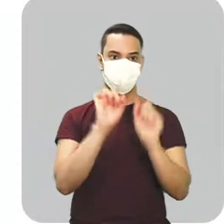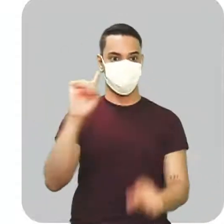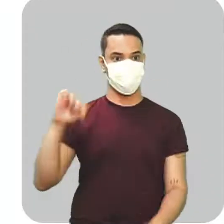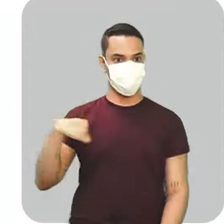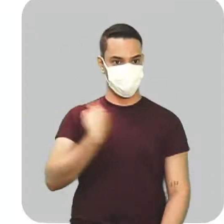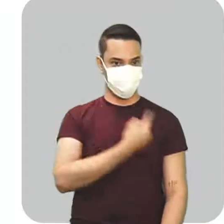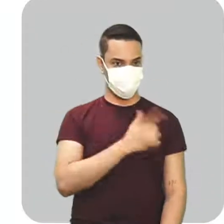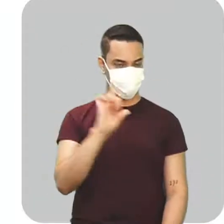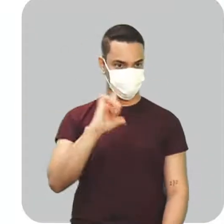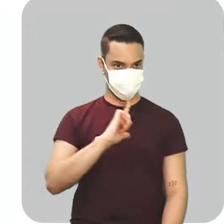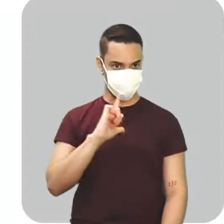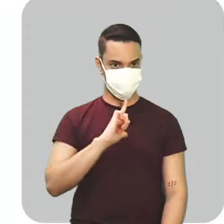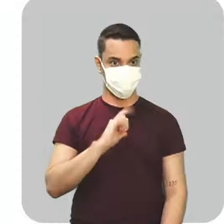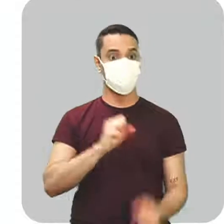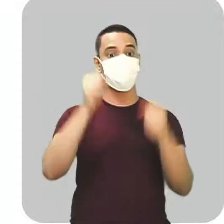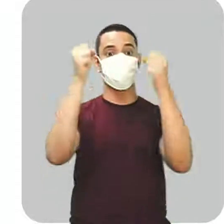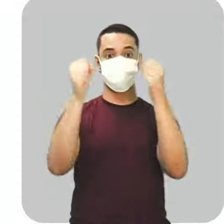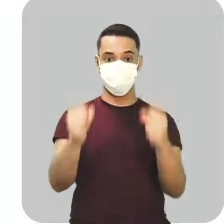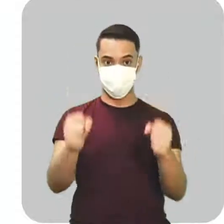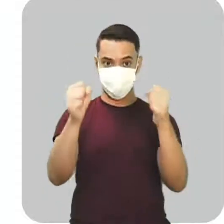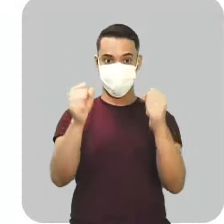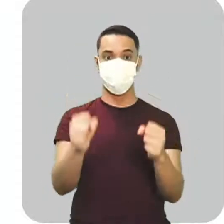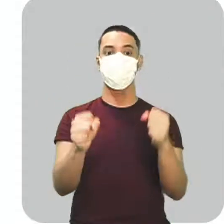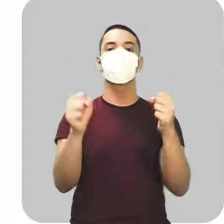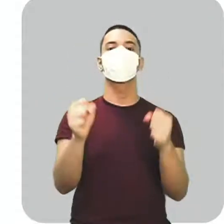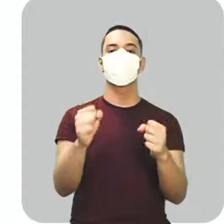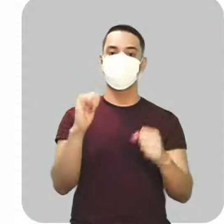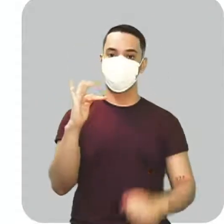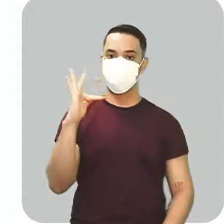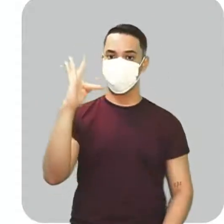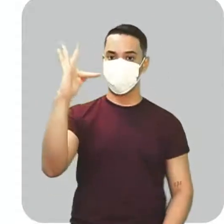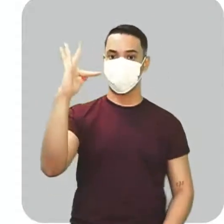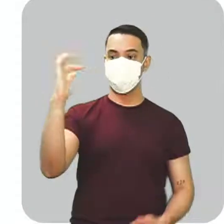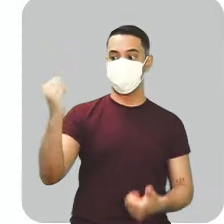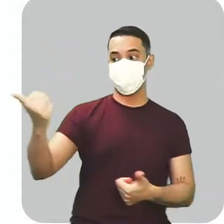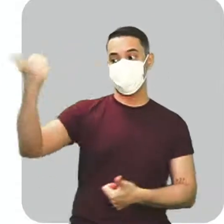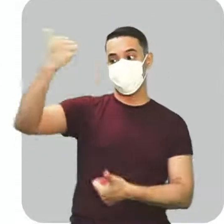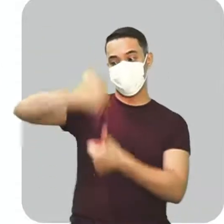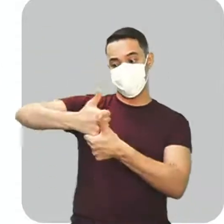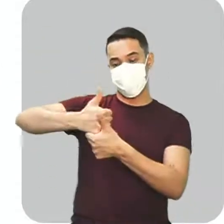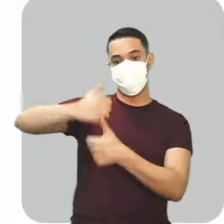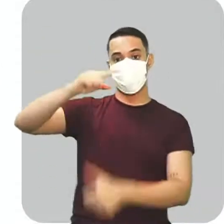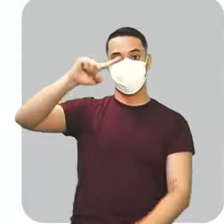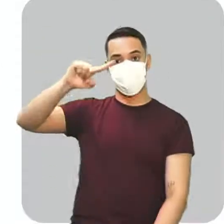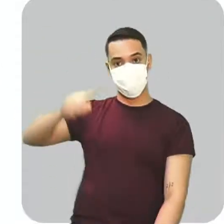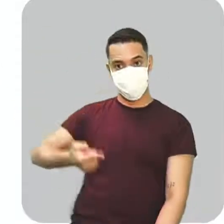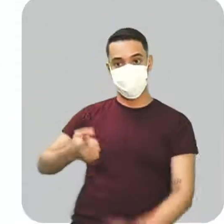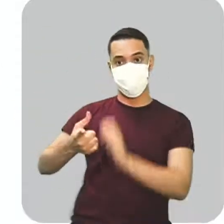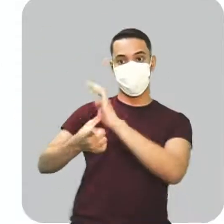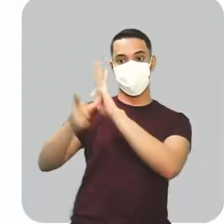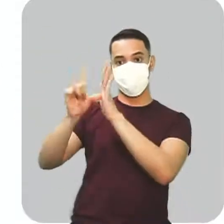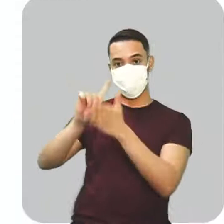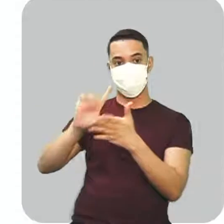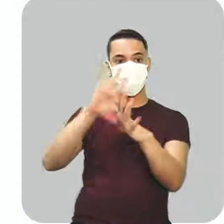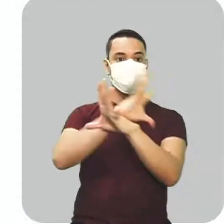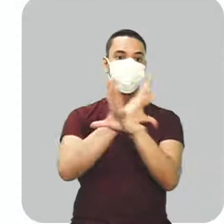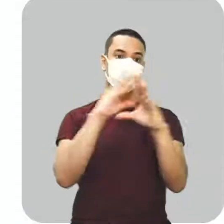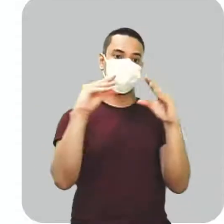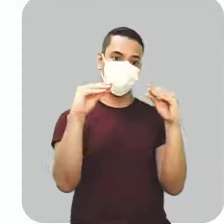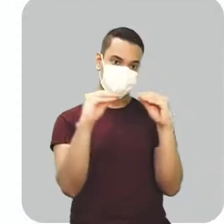temos pode vir ainda substituindo a vírgula antes das